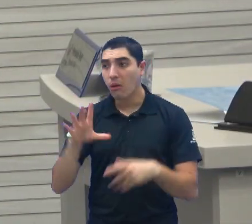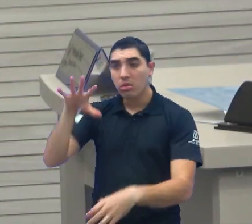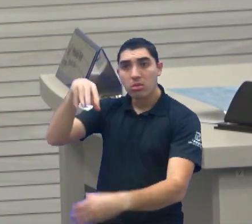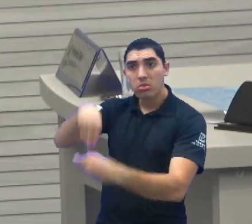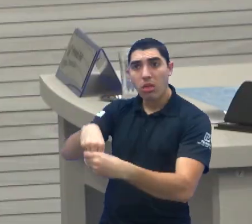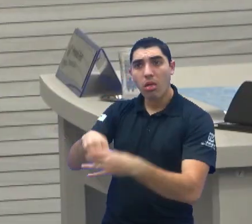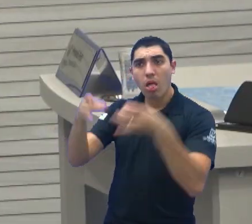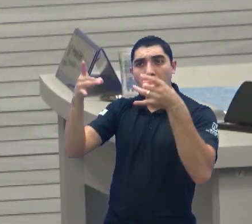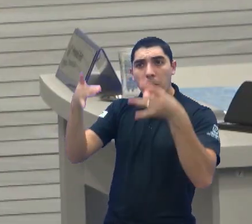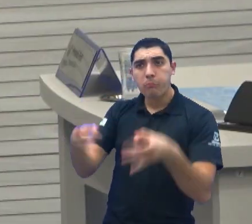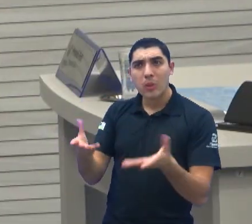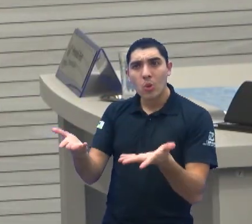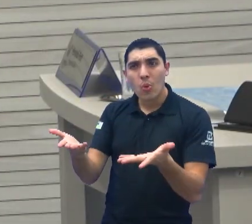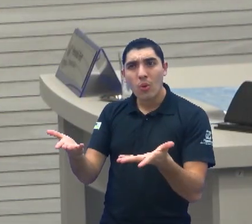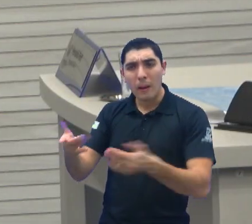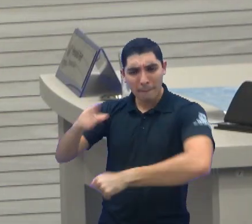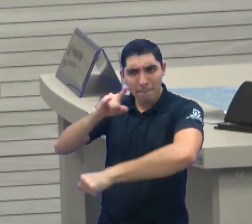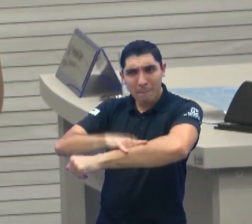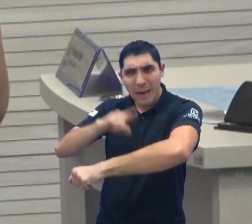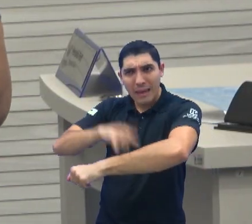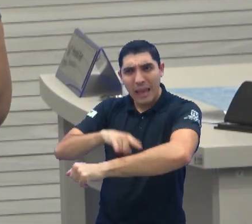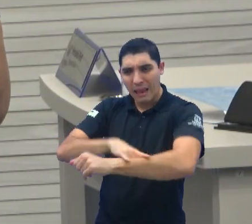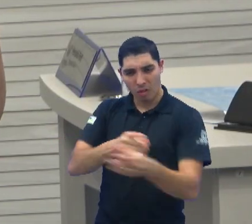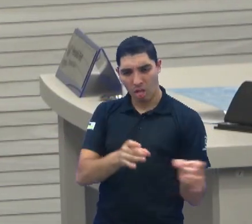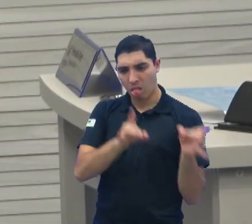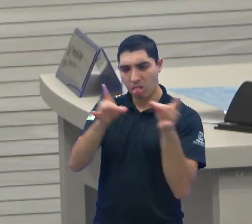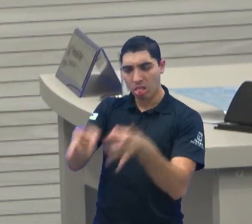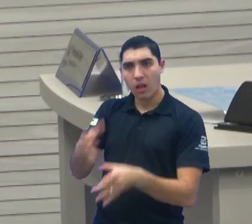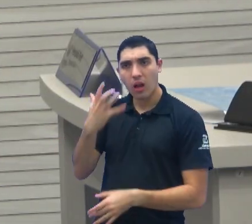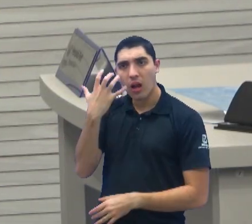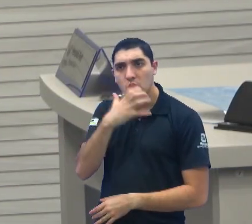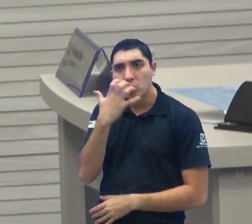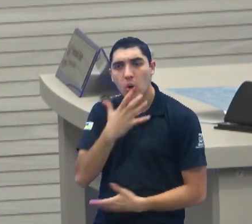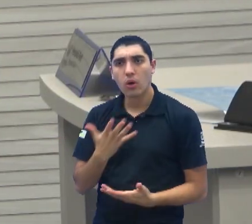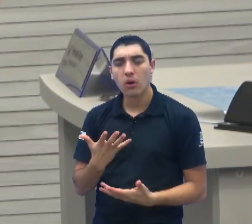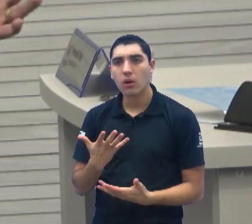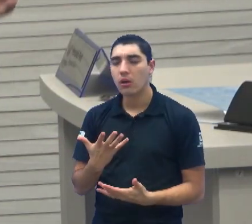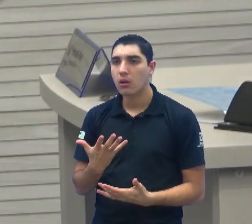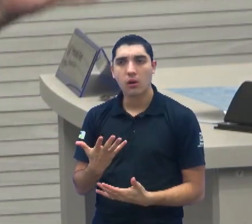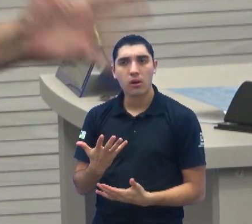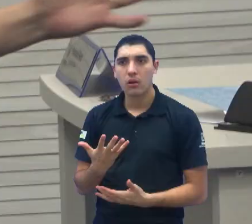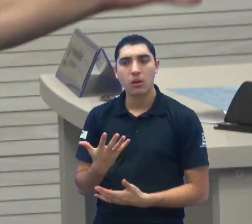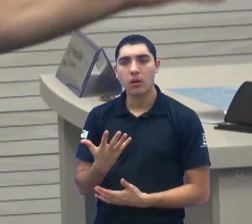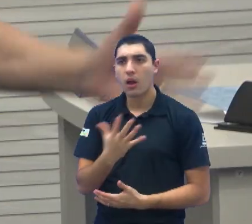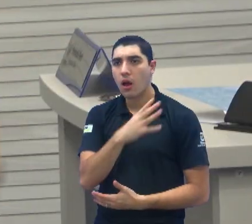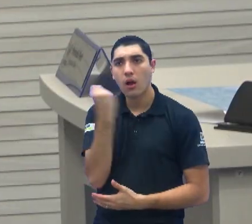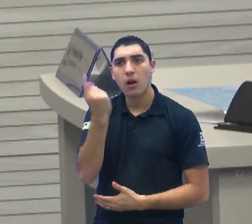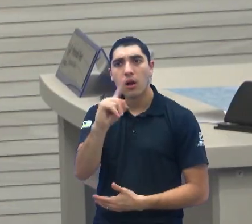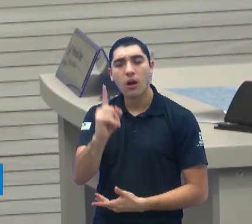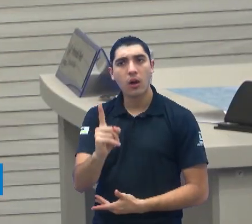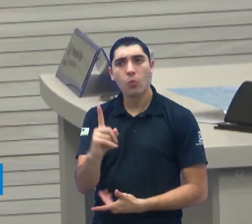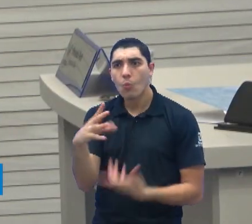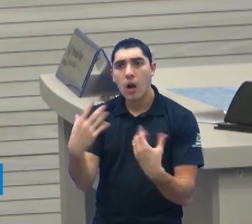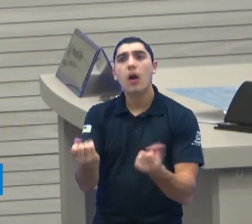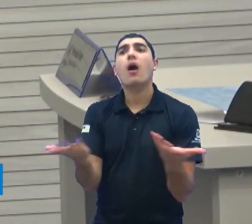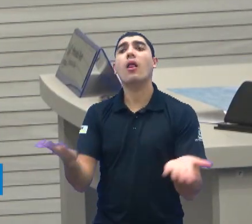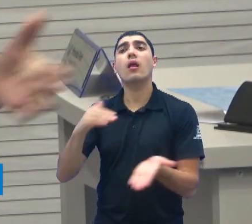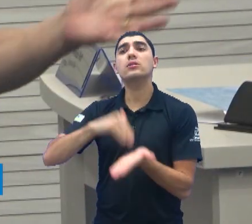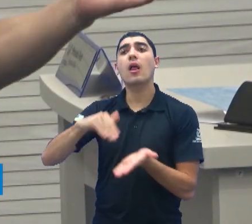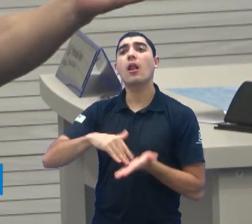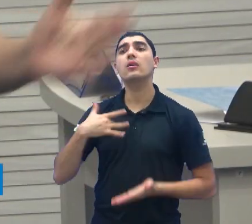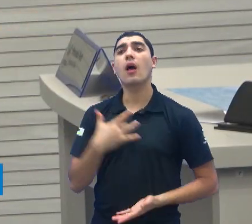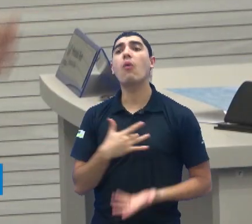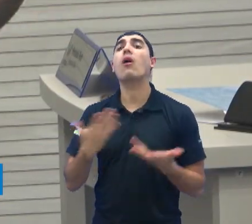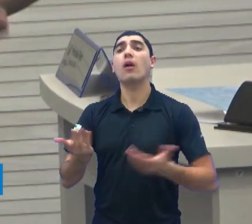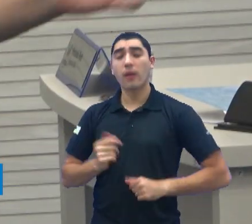colocando dentro dos banheiros do funcionário? Isso é inaceitável. Cadê o secretário de saúde? Senhor